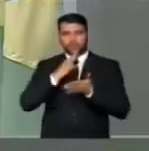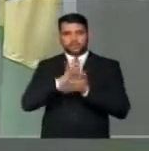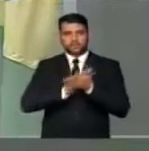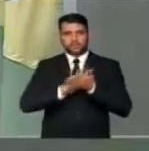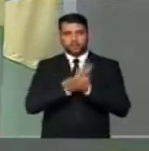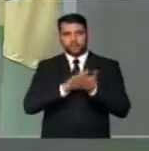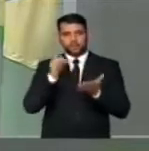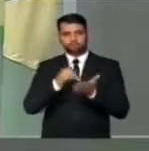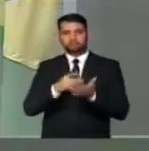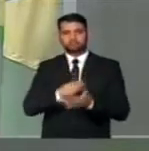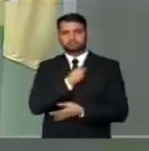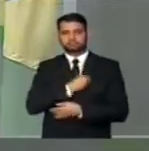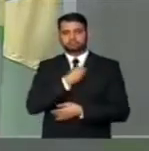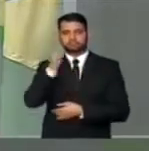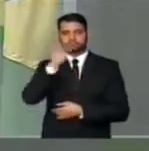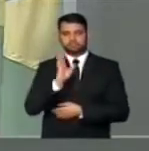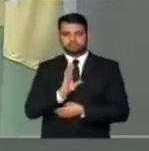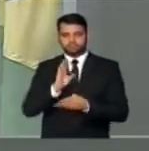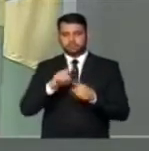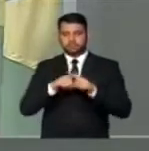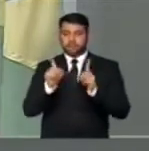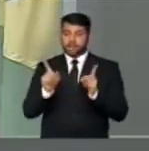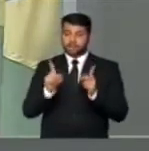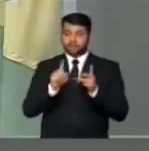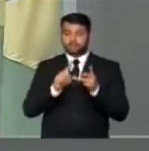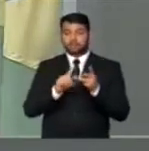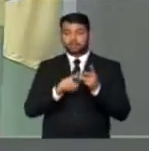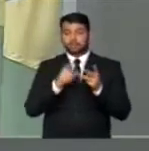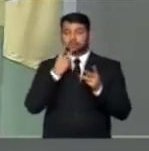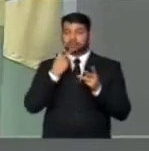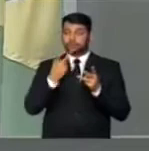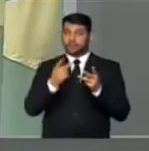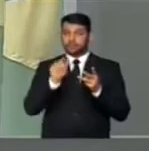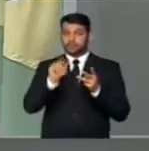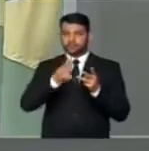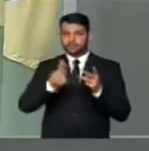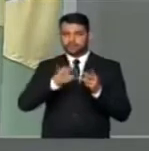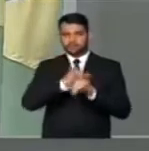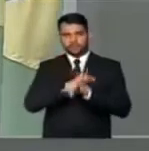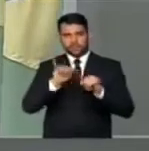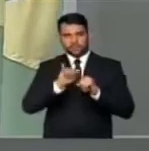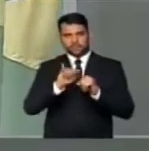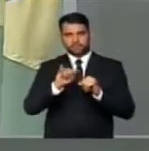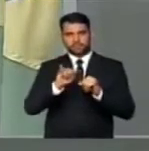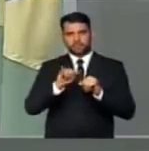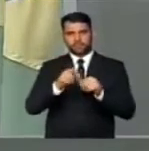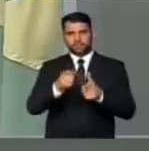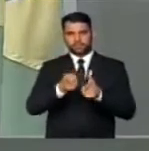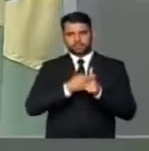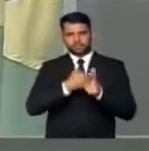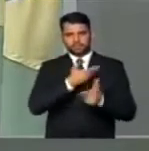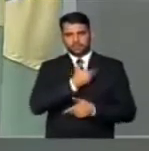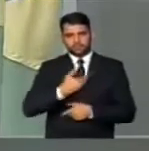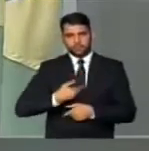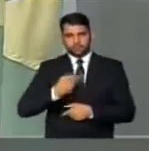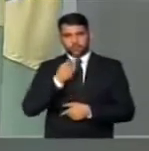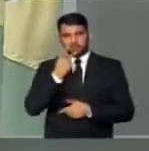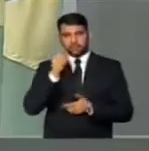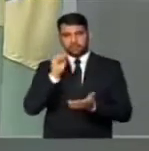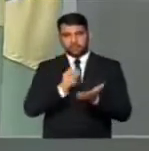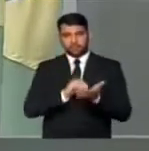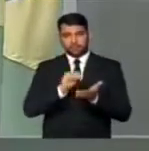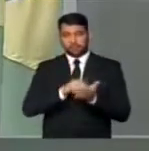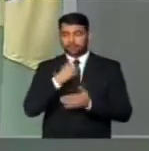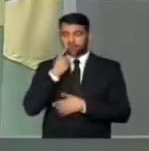a realidade do país. Mas, quando ela fala que usa dados da dívida pública, faltou